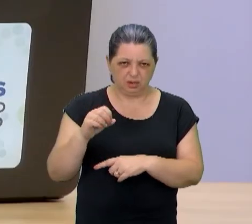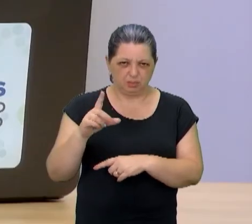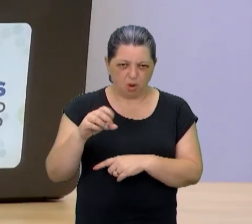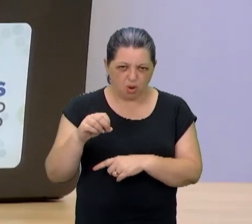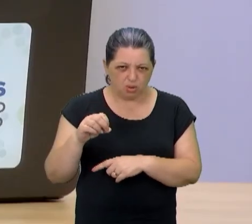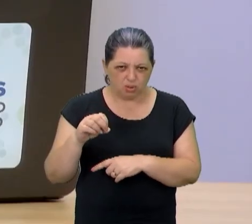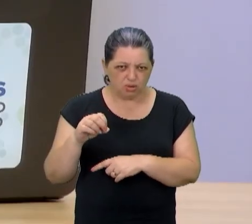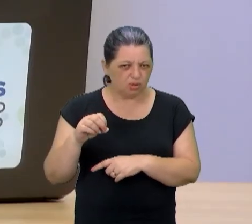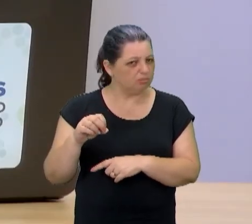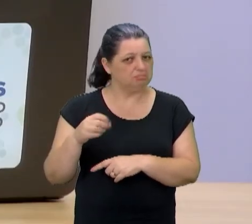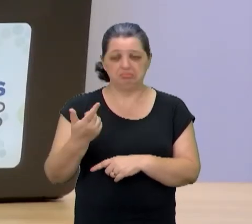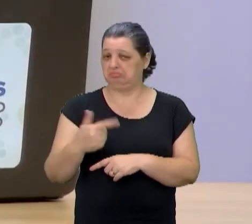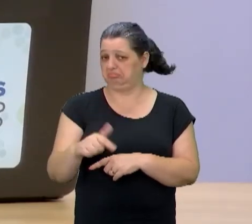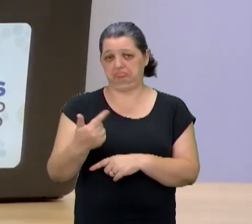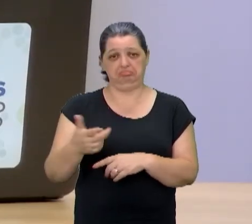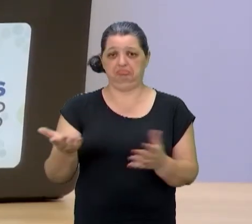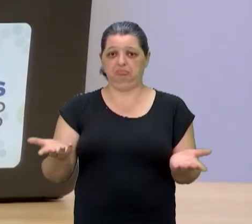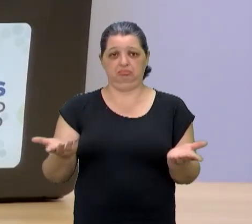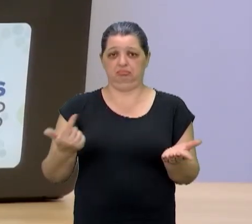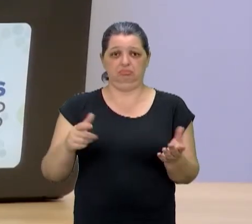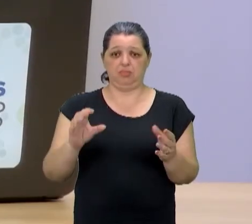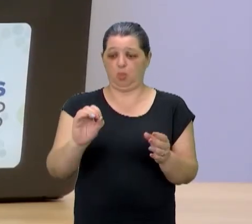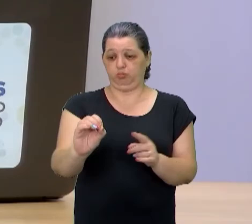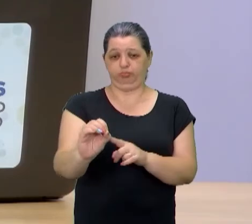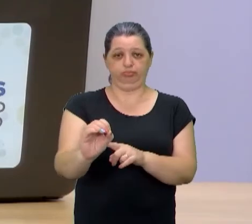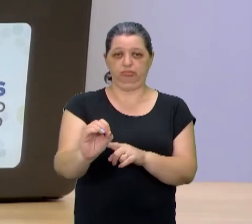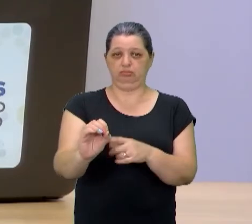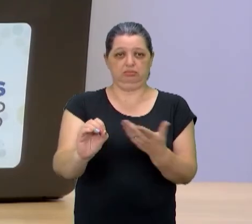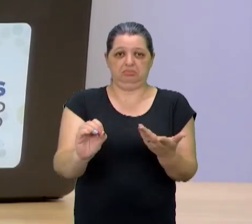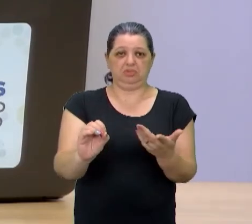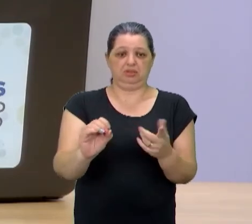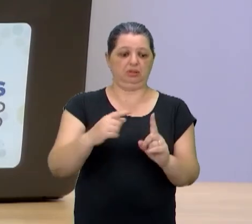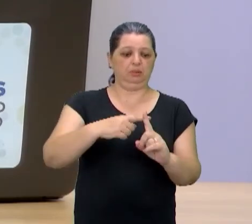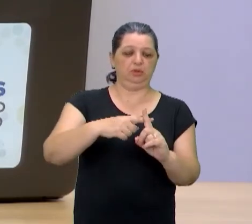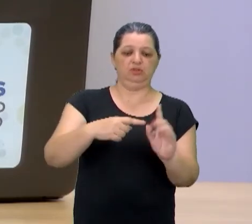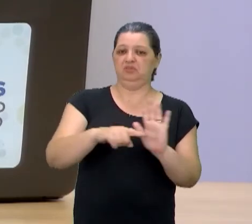não, né? Não, né? Tá, não tem nada ali para virar positivo e